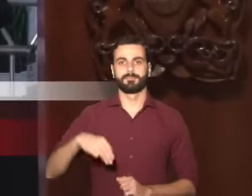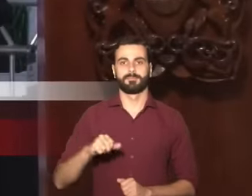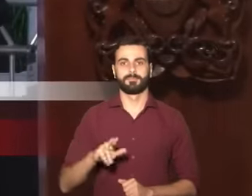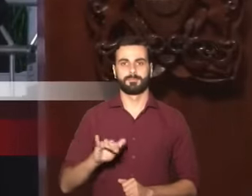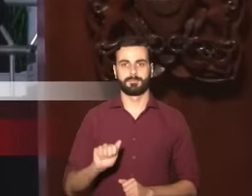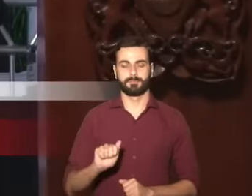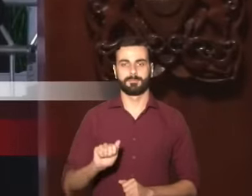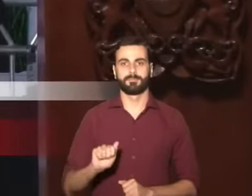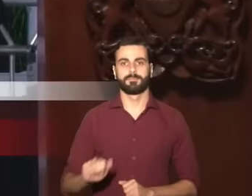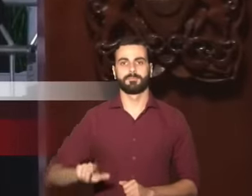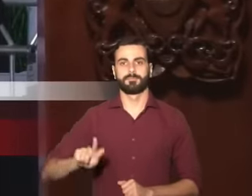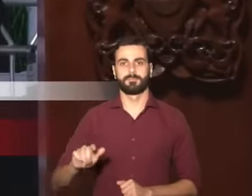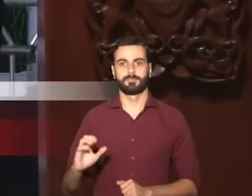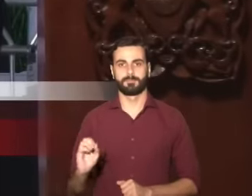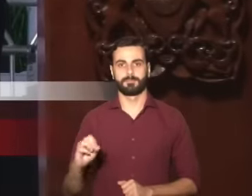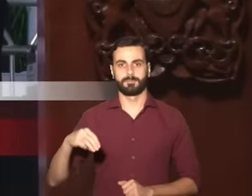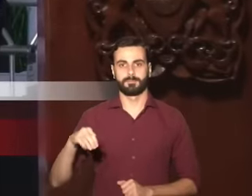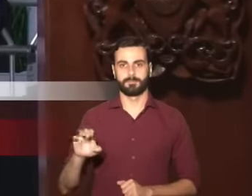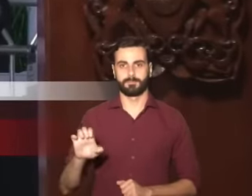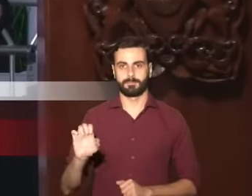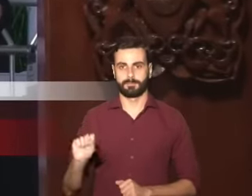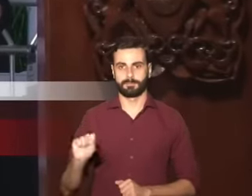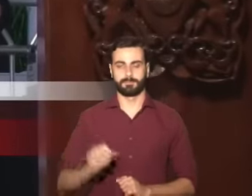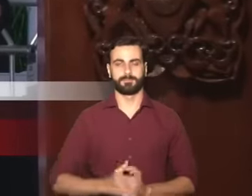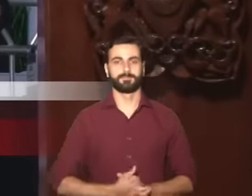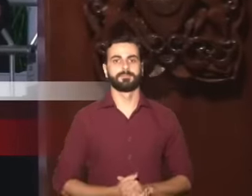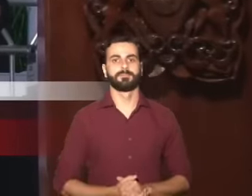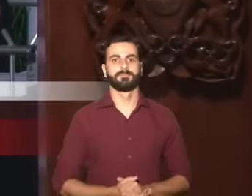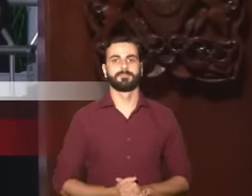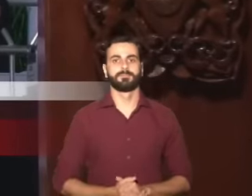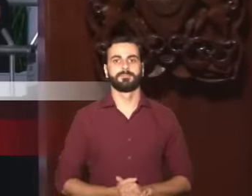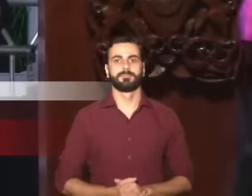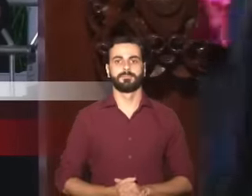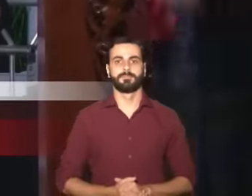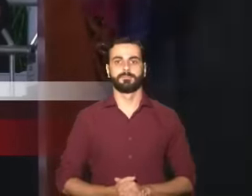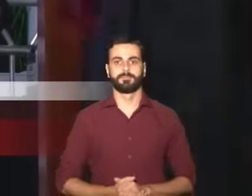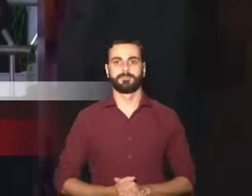Maria Luísa Gomes da Silva.